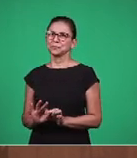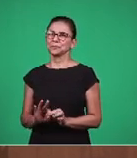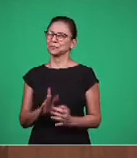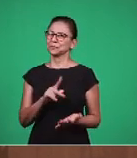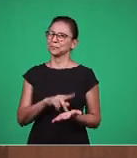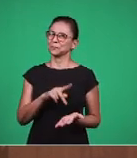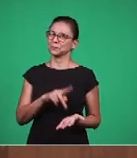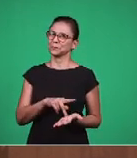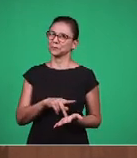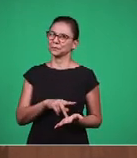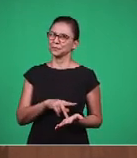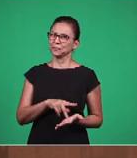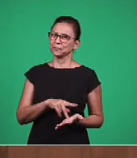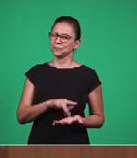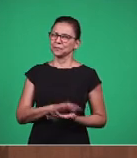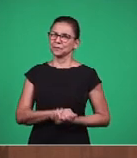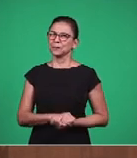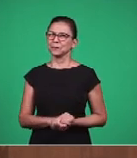da verdade.